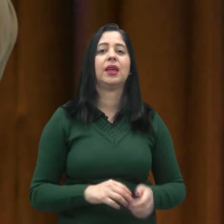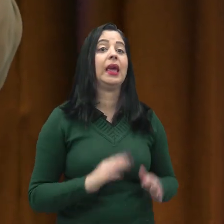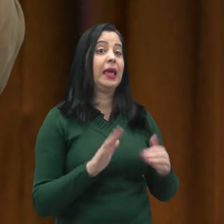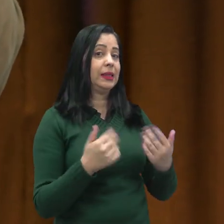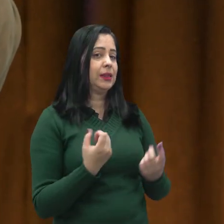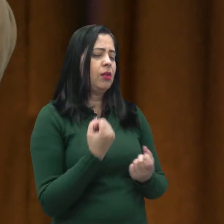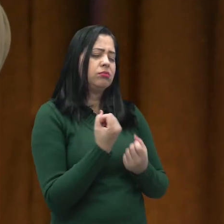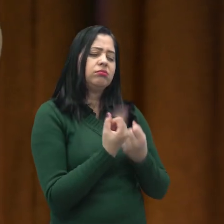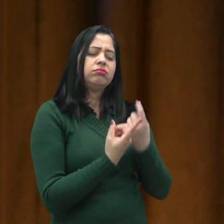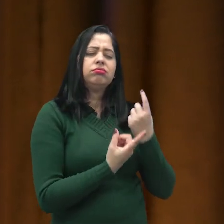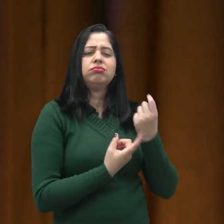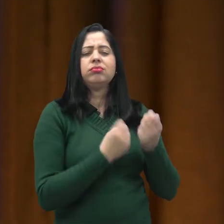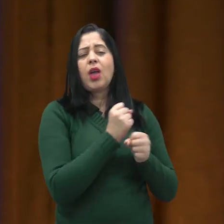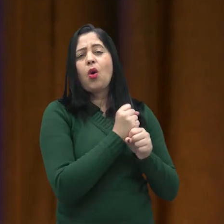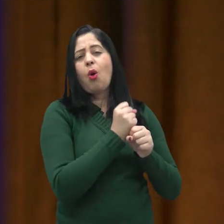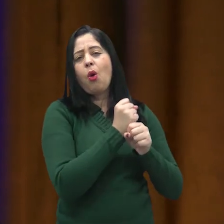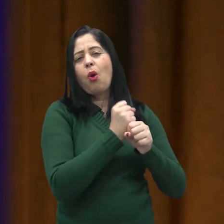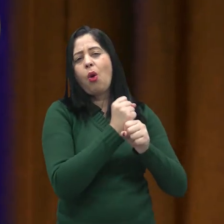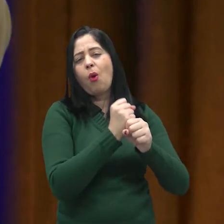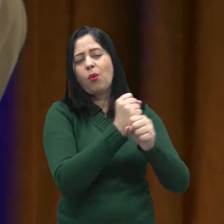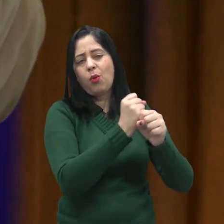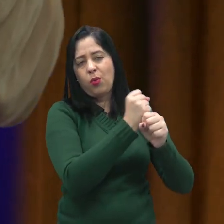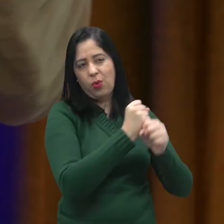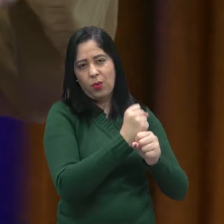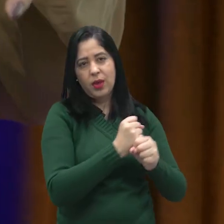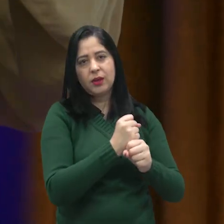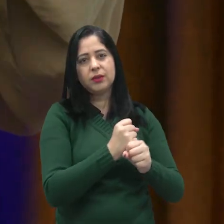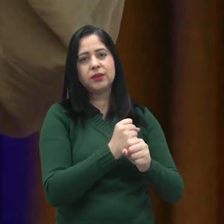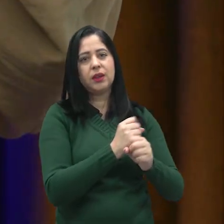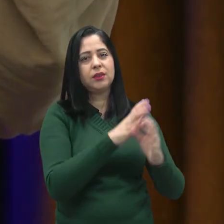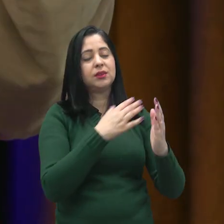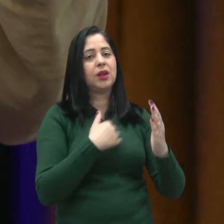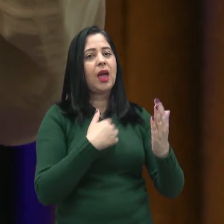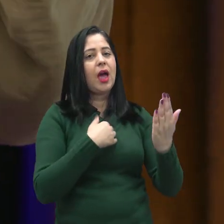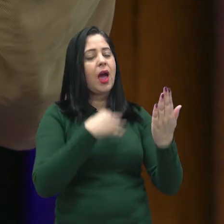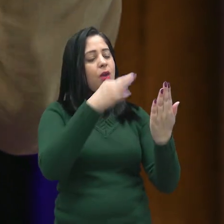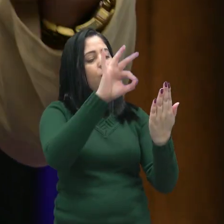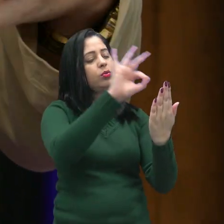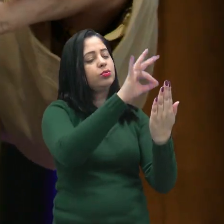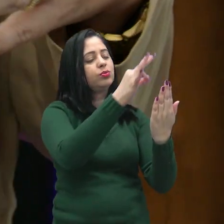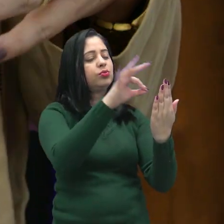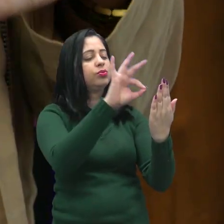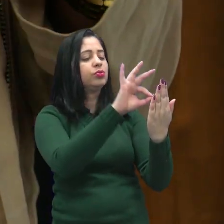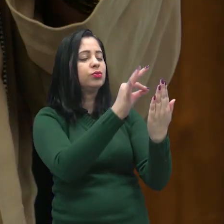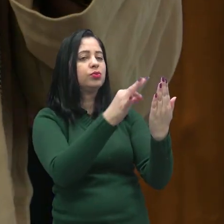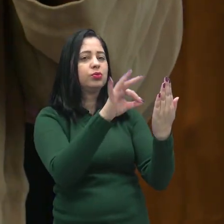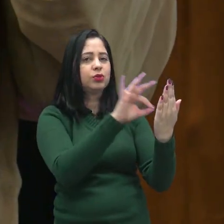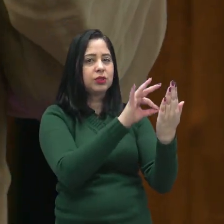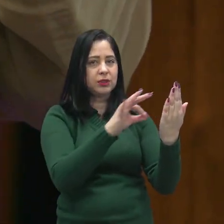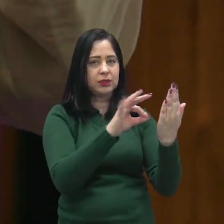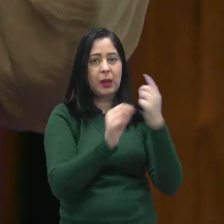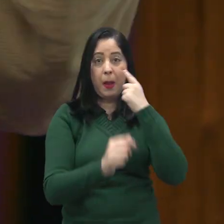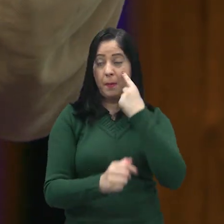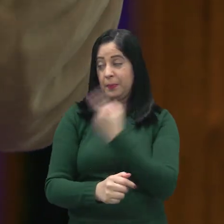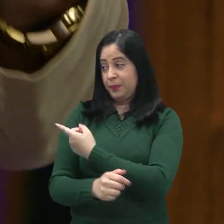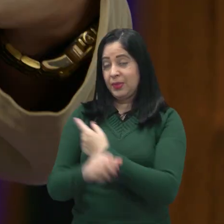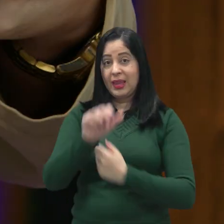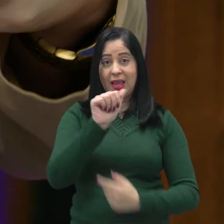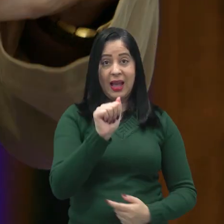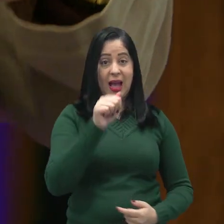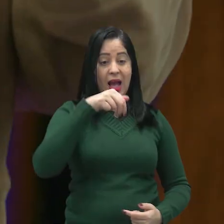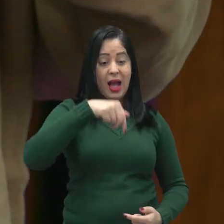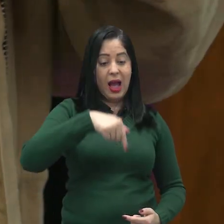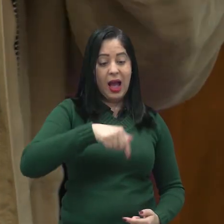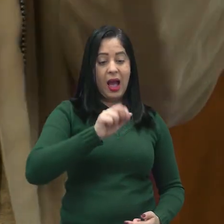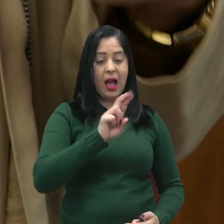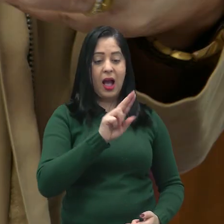Então, há alguns anos eu venho estudando a aquarela, né? Venho trabalhando, ensinando também. Então, a aquarela,